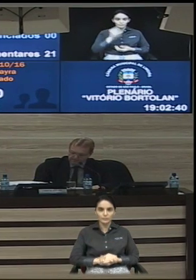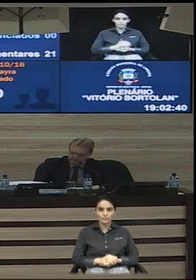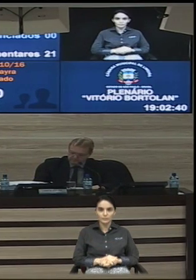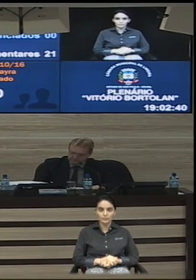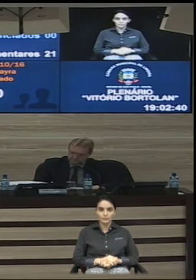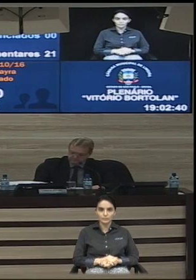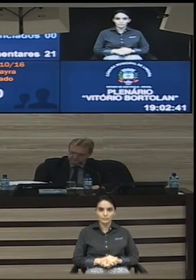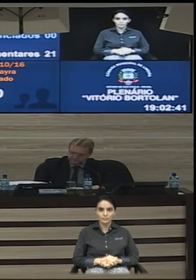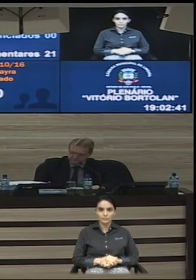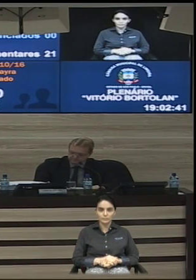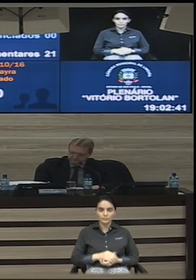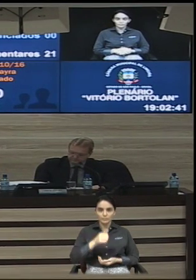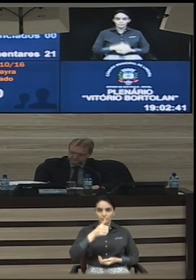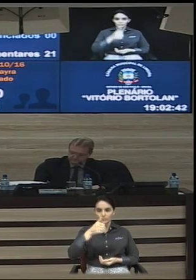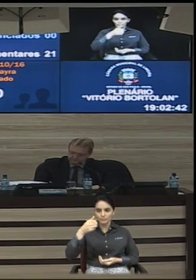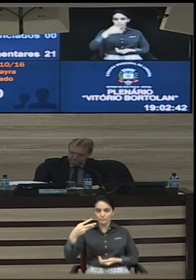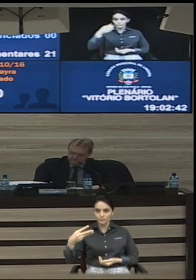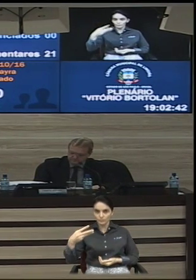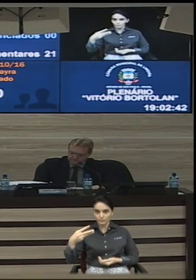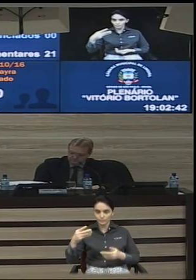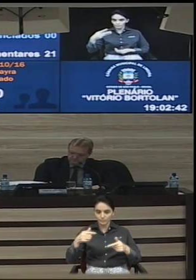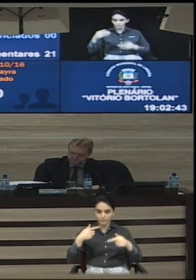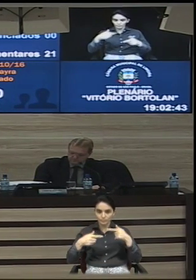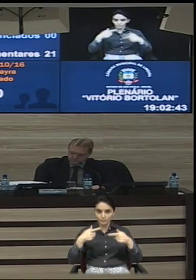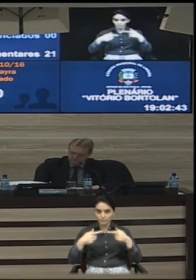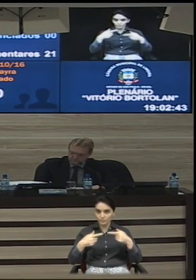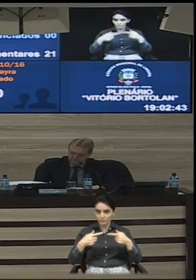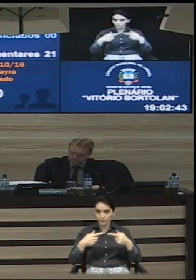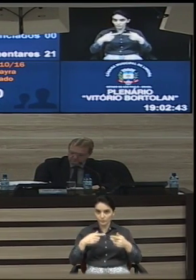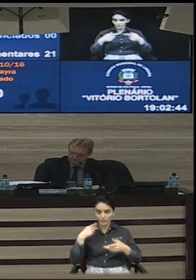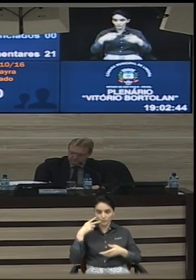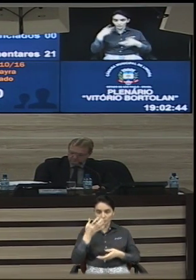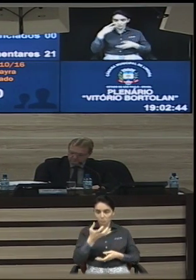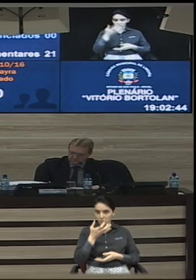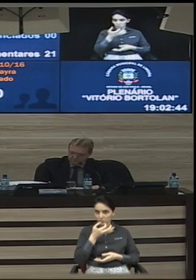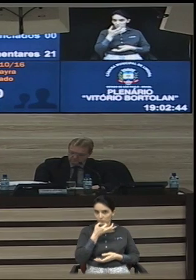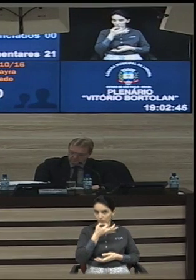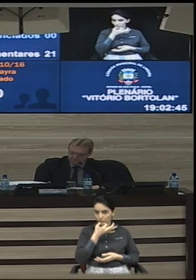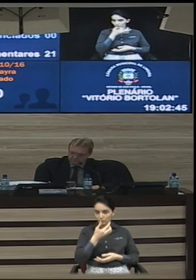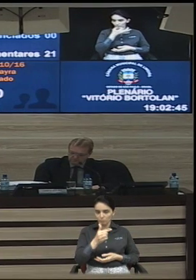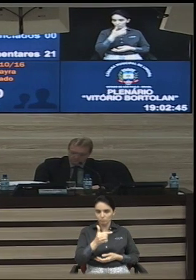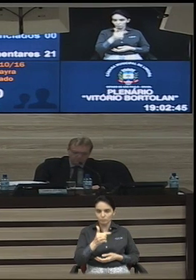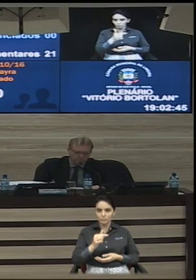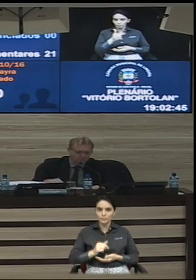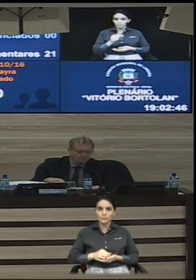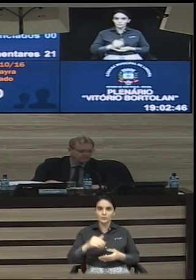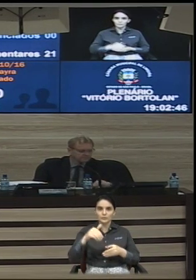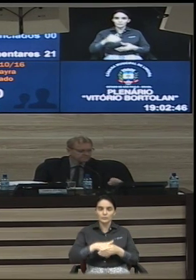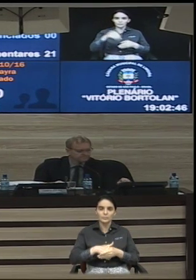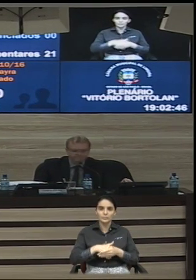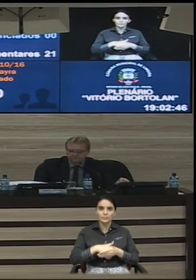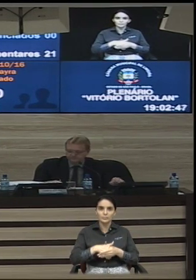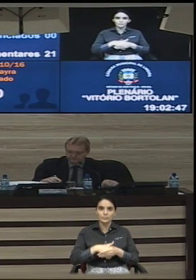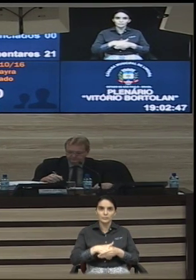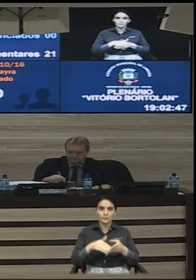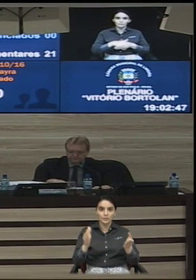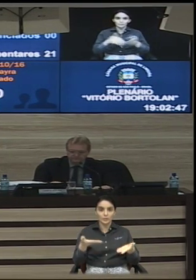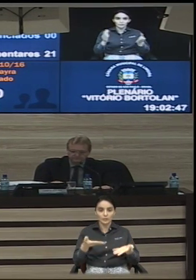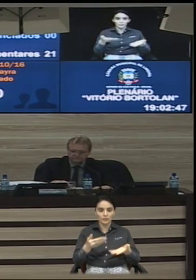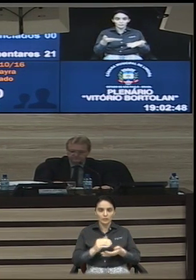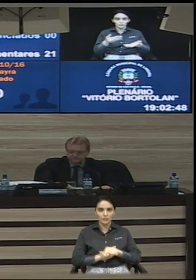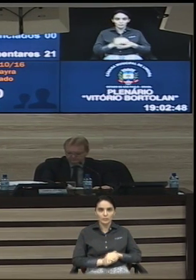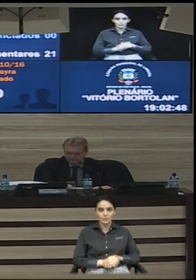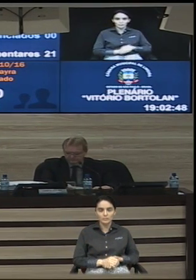A moção número 113 está em discussão. Algum vereador deseja? Não havendo, vai à votação e é nesse